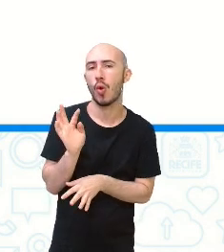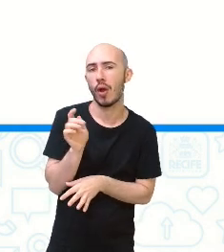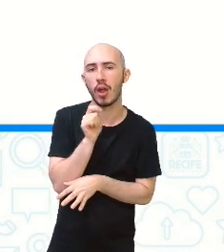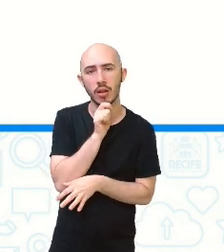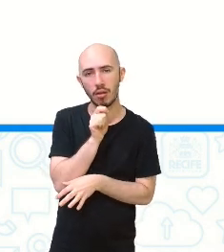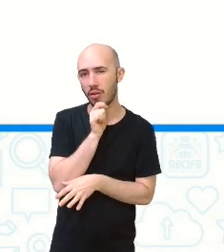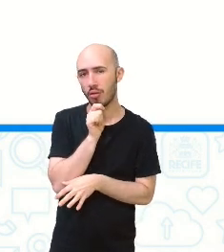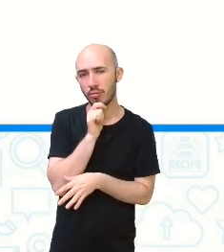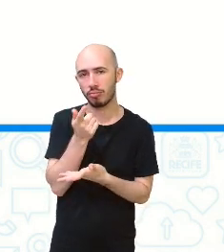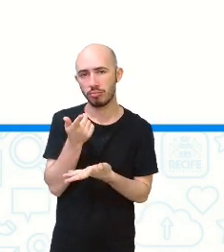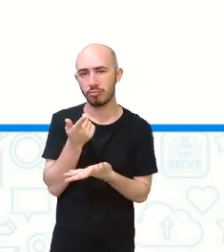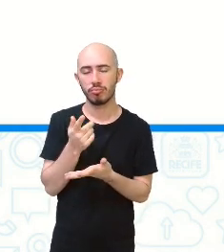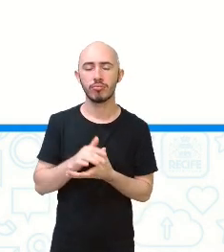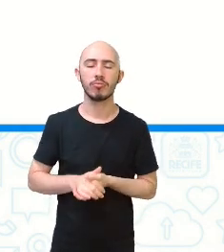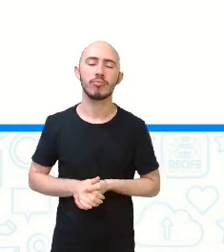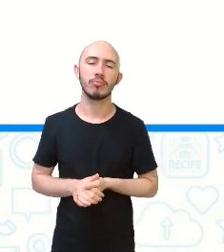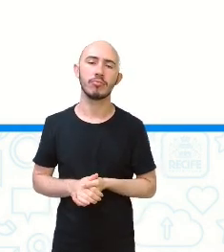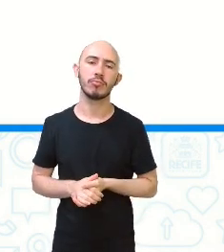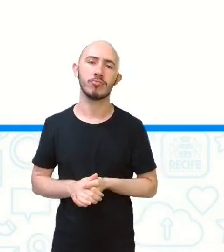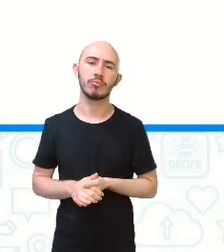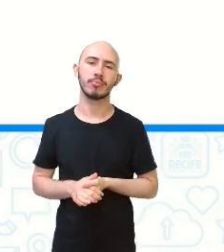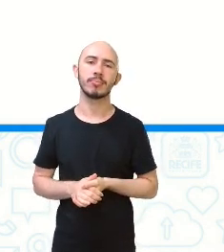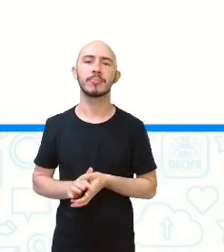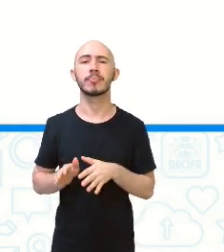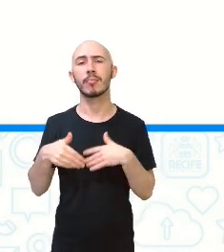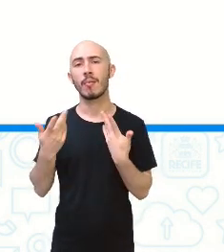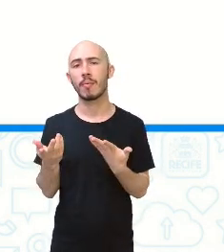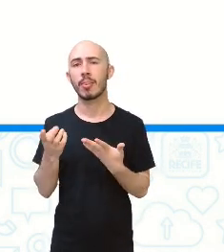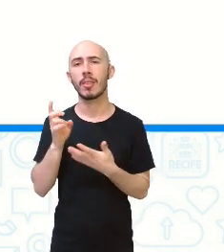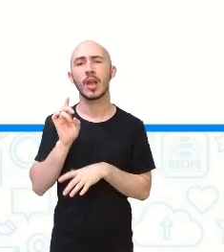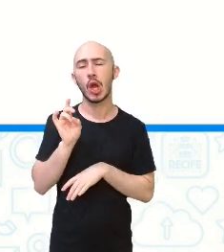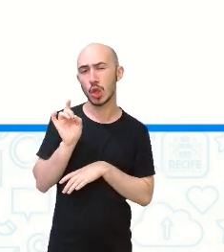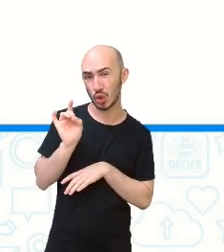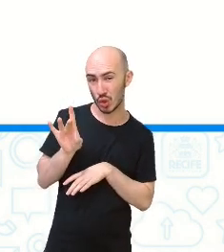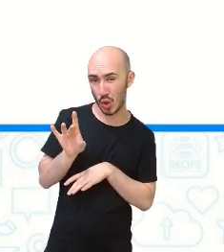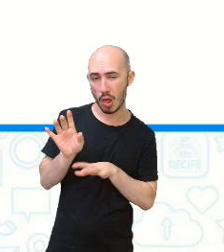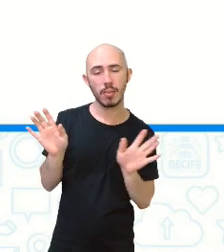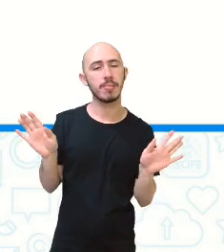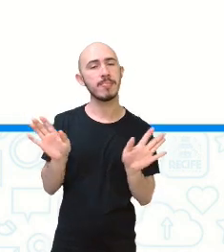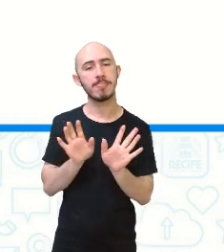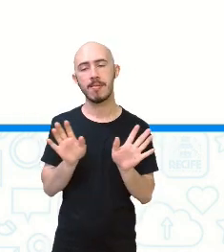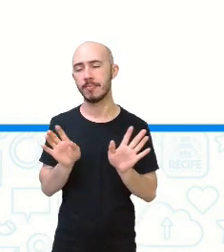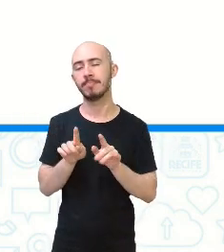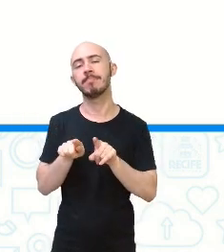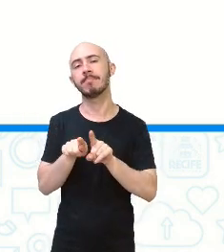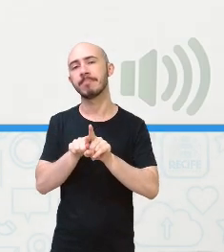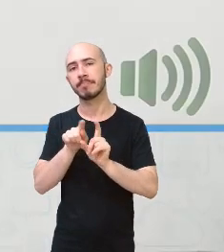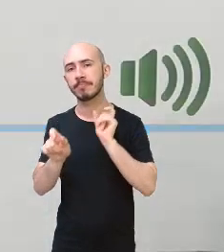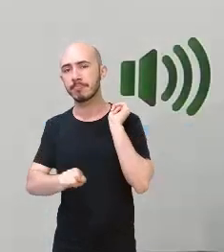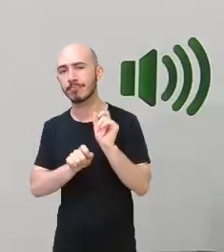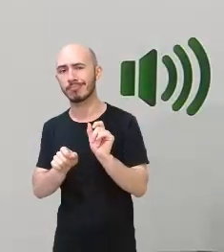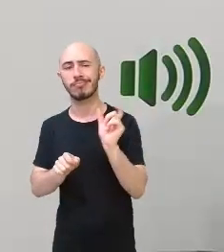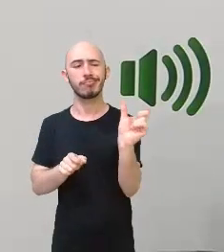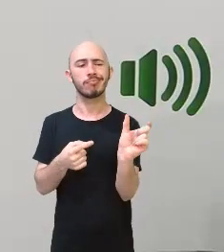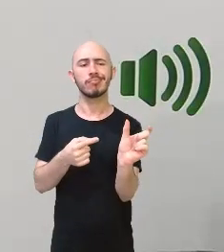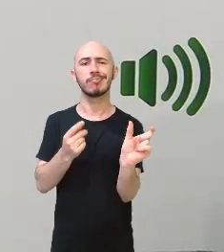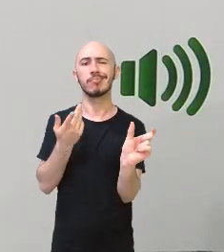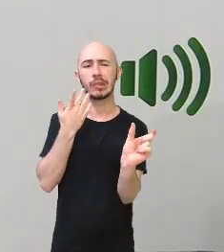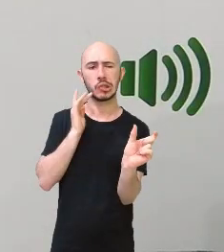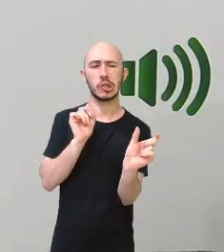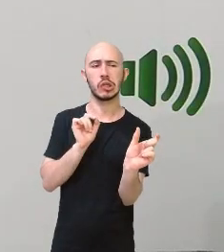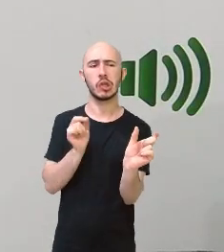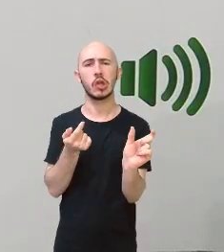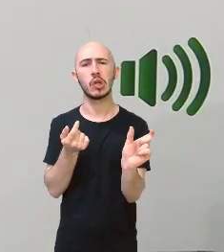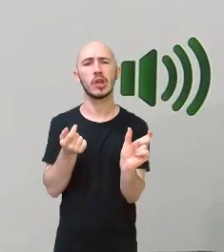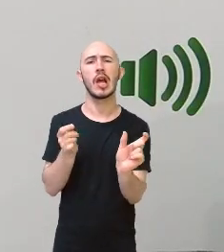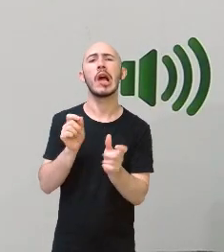não sabemos definir? Então, não é somente isso, né? Muitas vezes a gente tem uma palavra, será que aquela palavra escreve